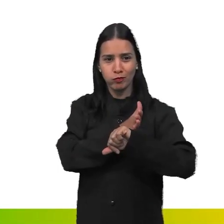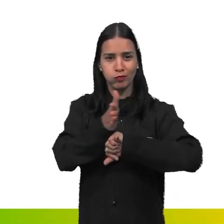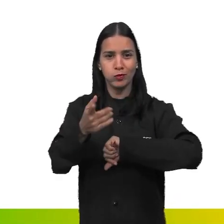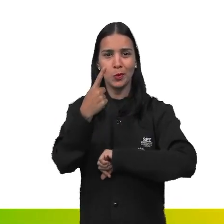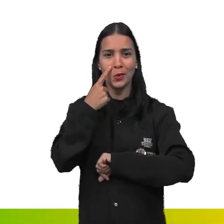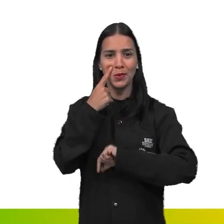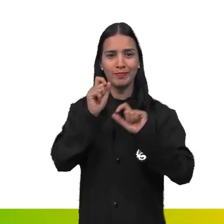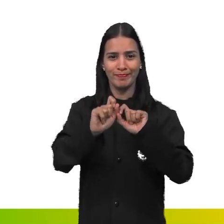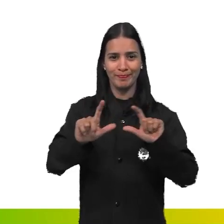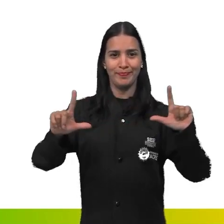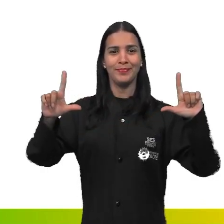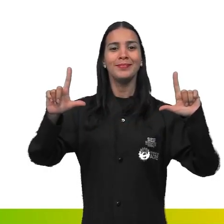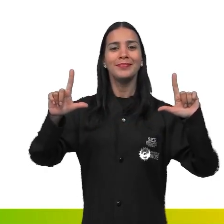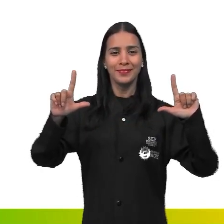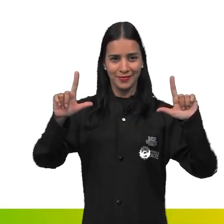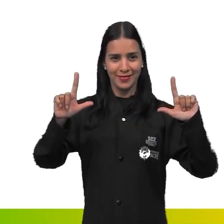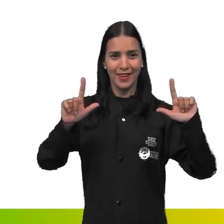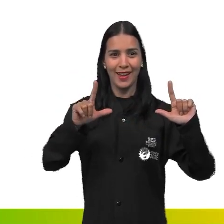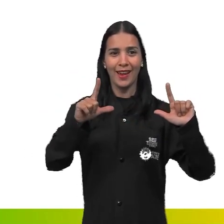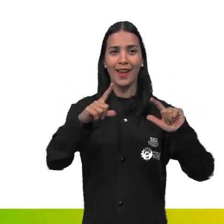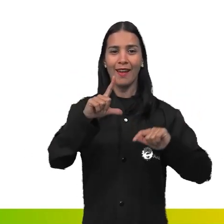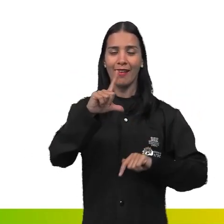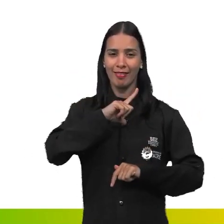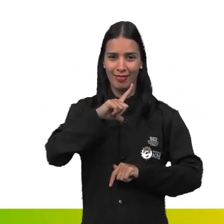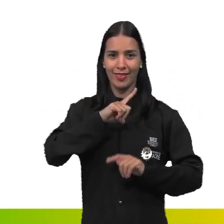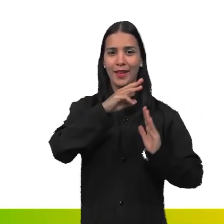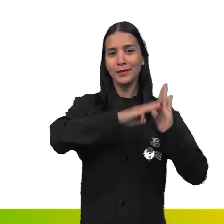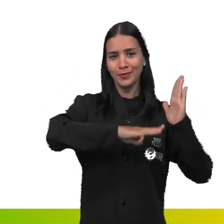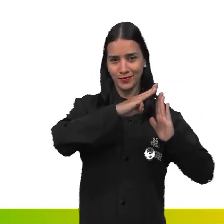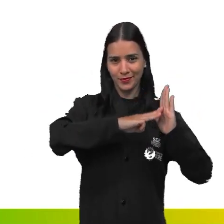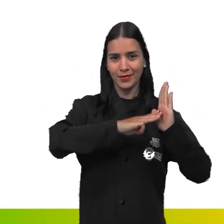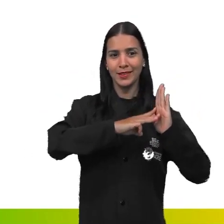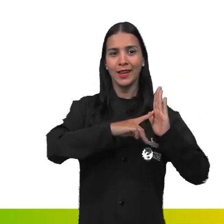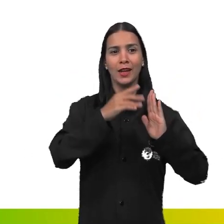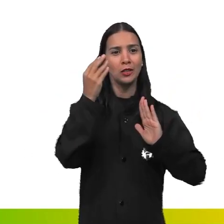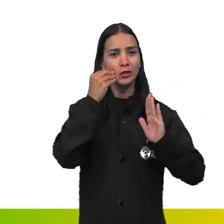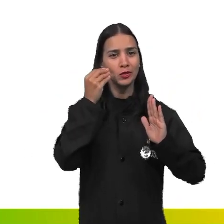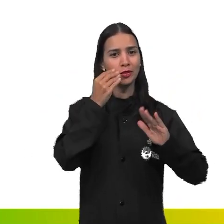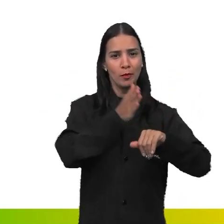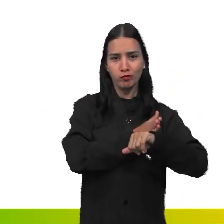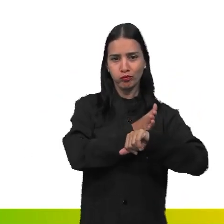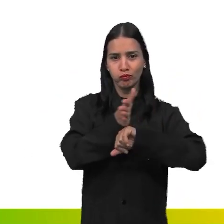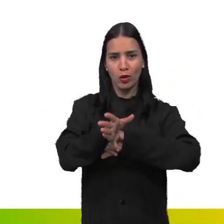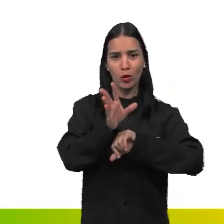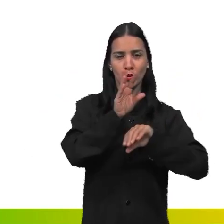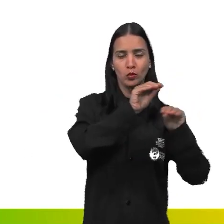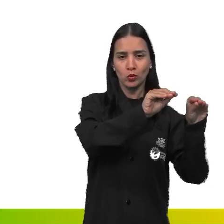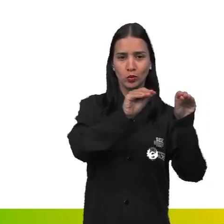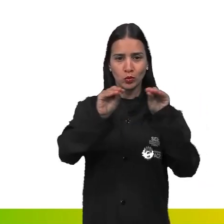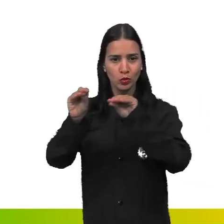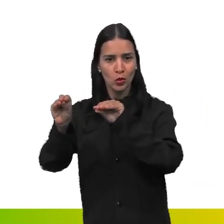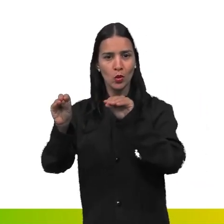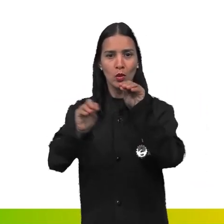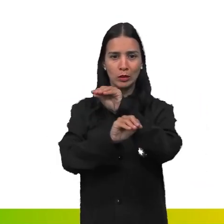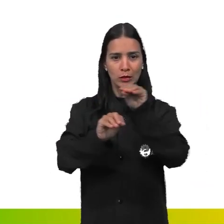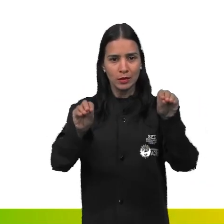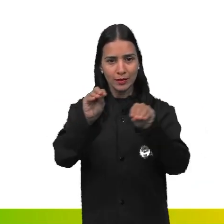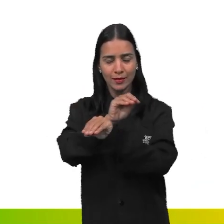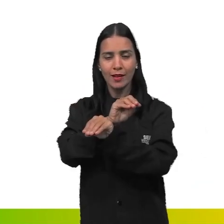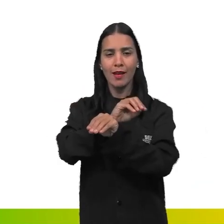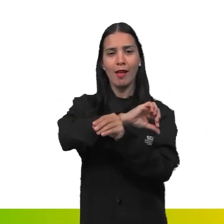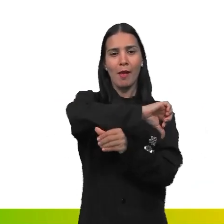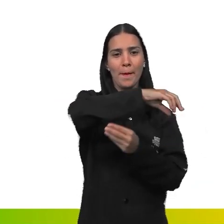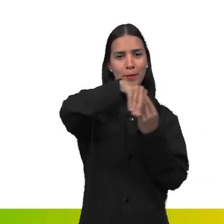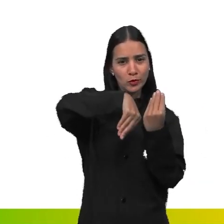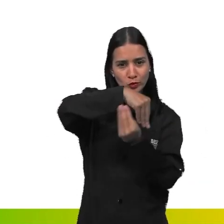essa movimentação, essa modalidade em que você consegue tentar se deslocar, recepciona o objeto, intercepta